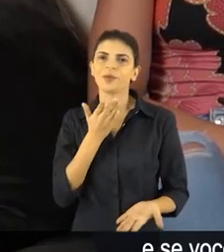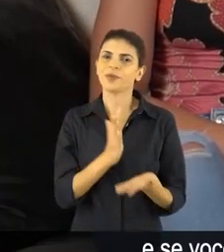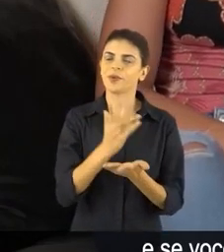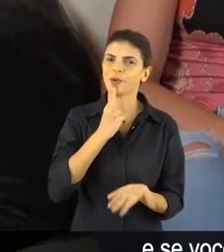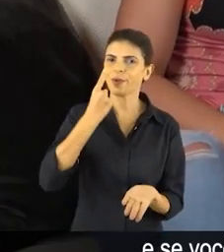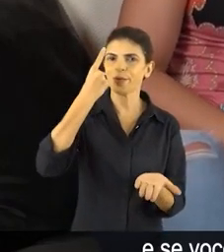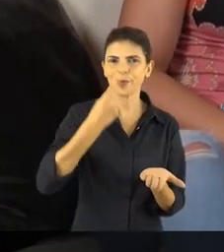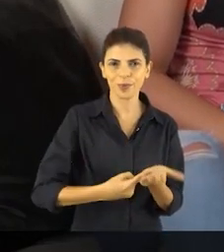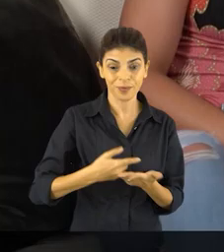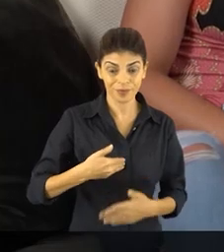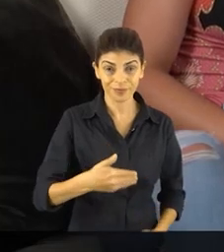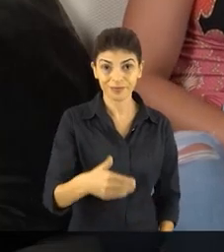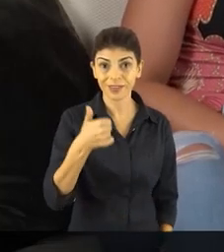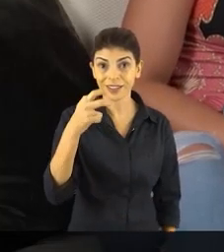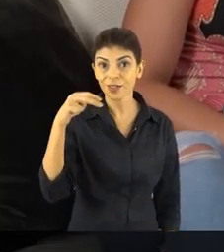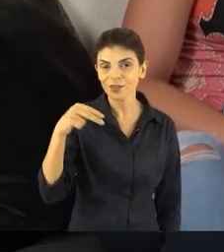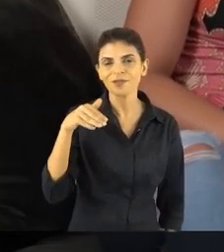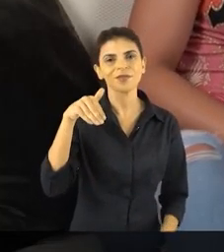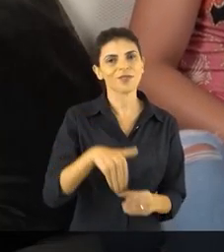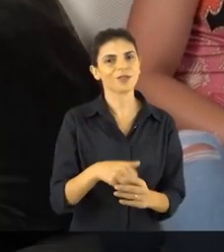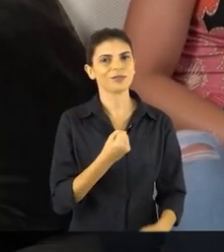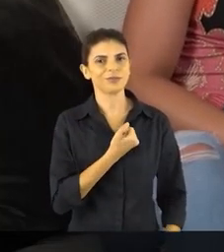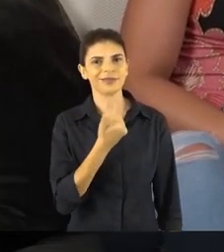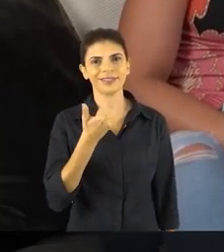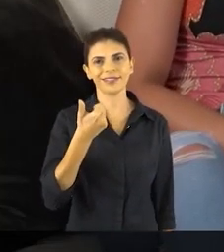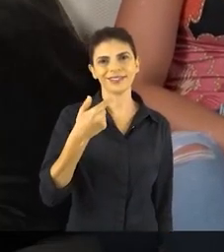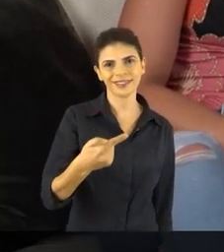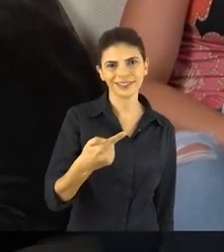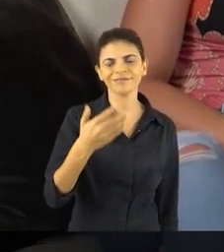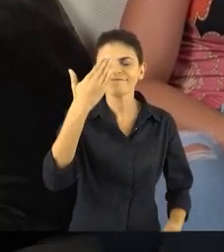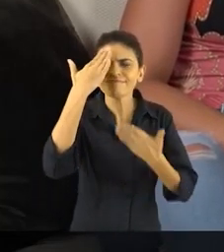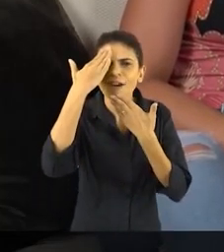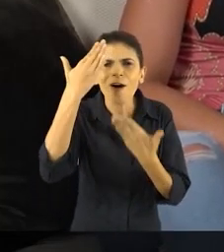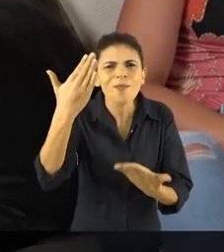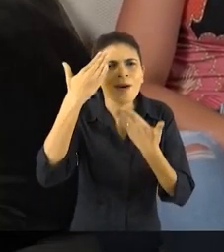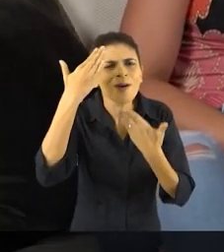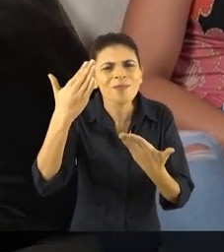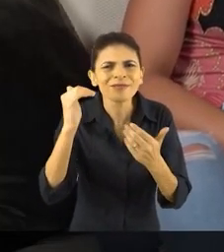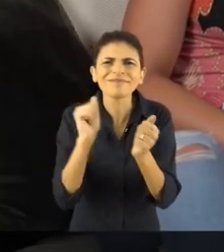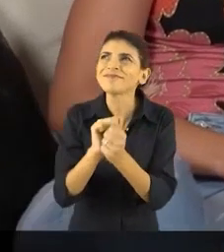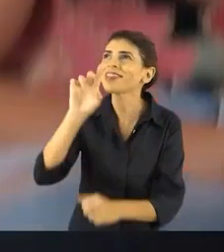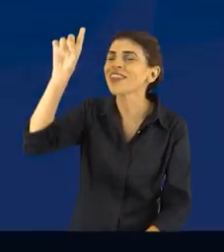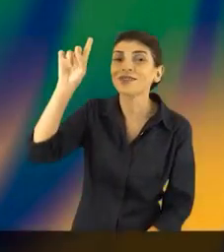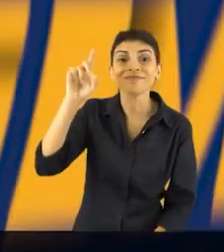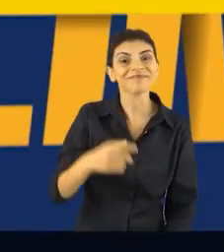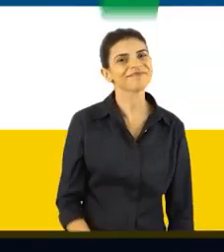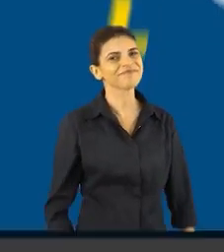é o meu compromisso. Dia 15 é 17. Obrigado e fiquem com Deus.